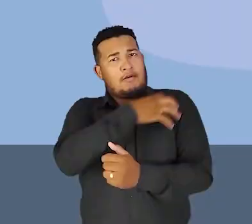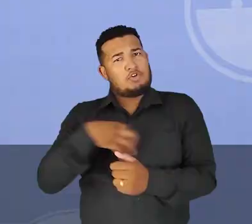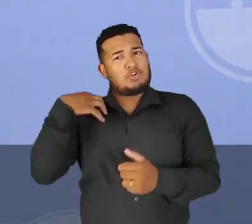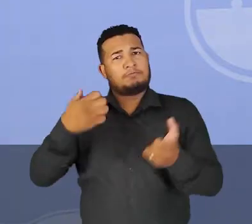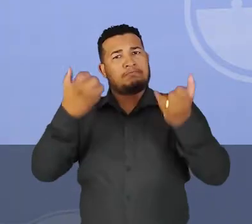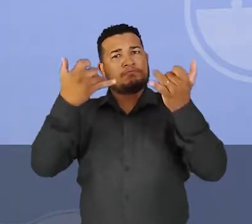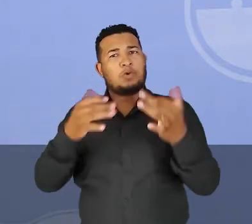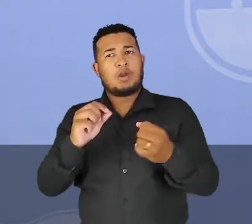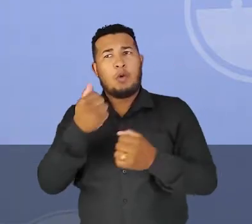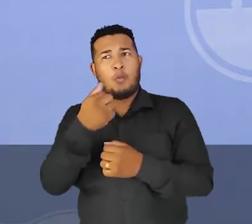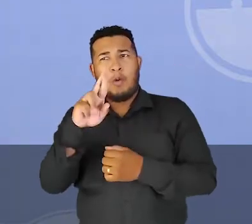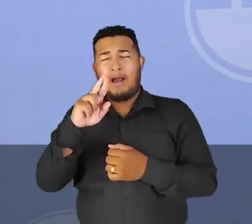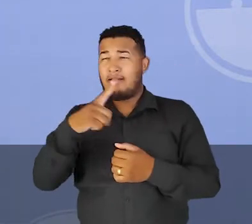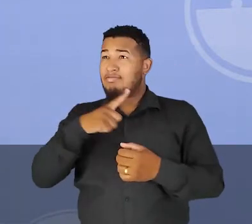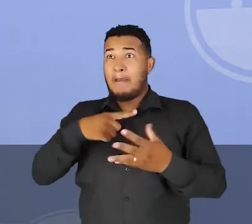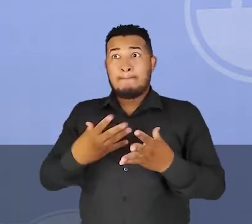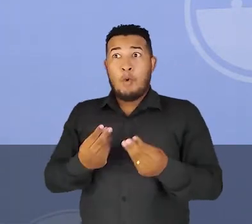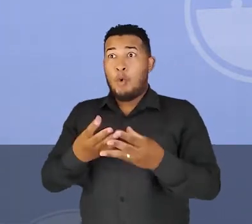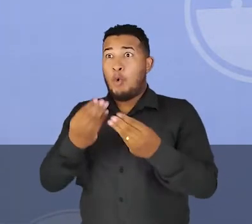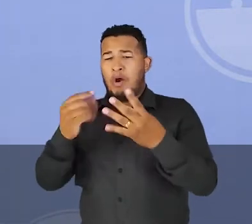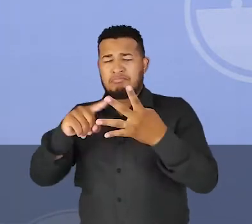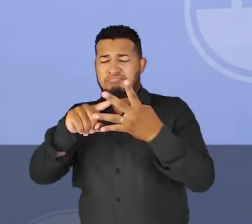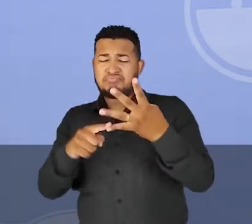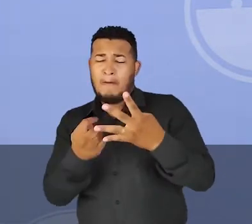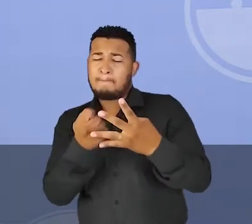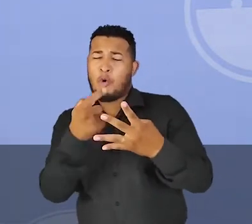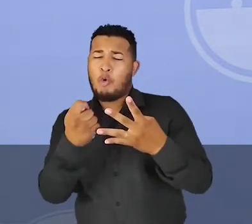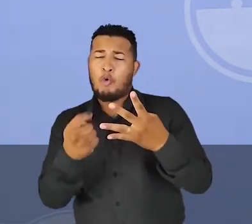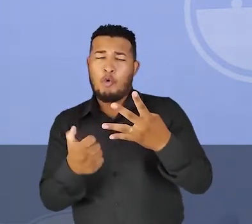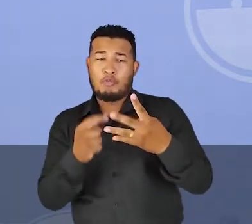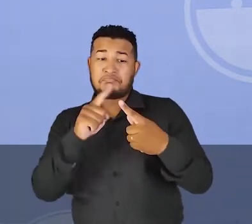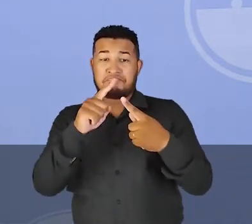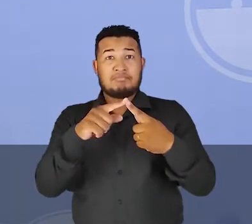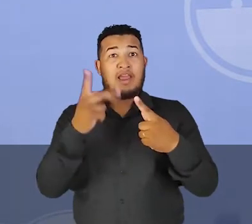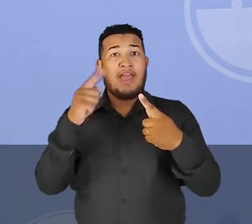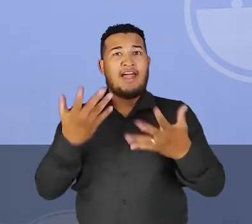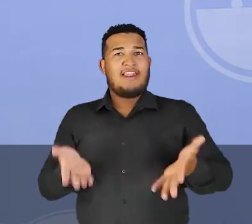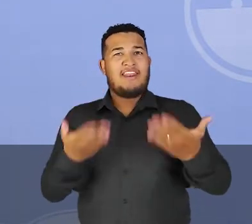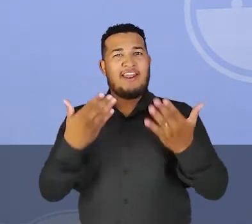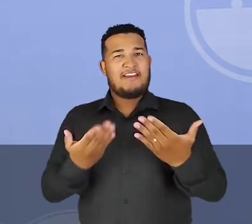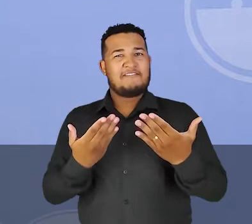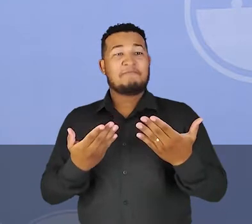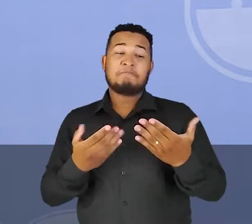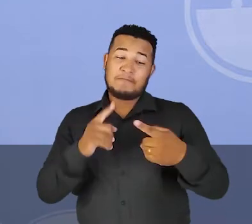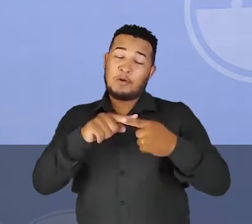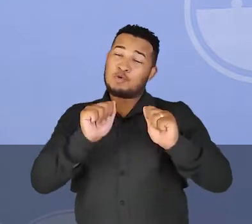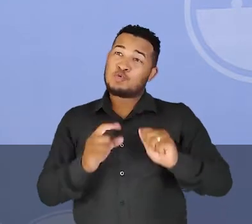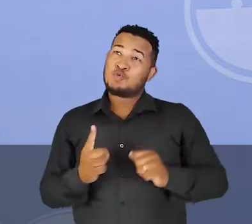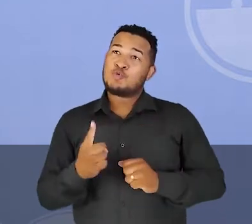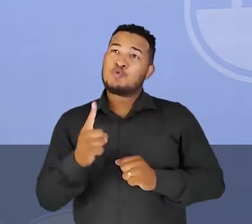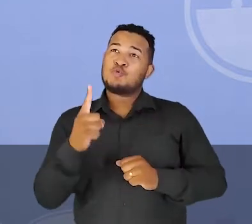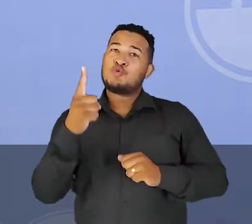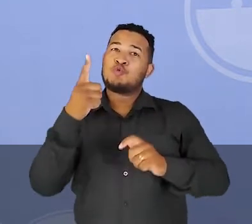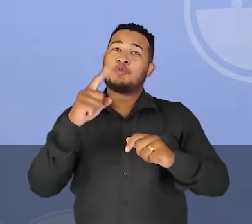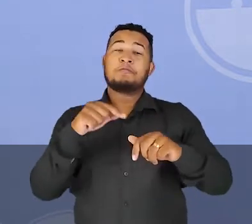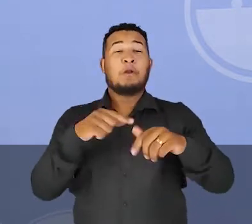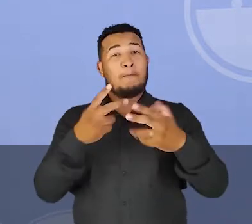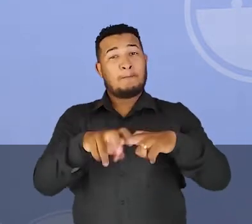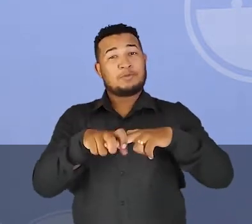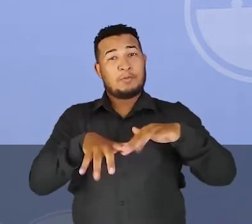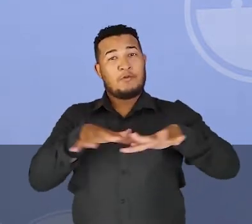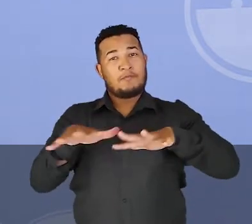ar, por ser leve, teria uma tendência natural de subir. Então, a fumaça, no seu movimento natural, seria